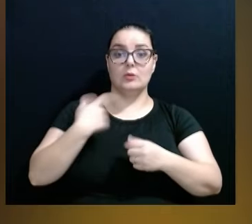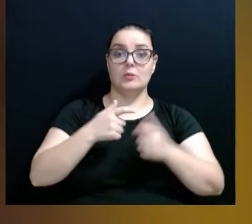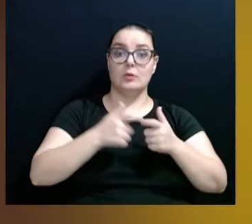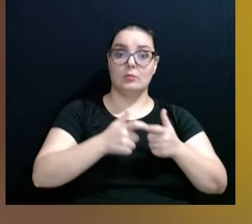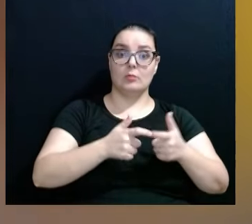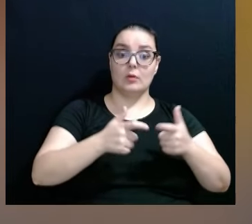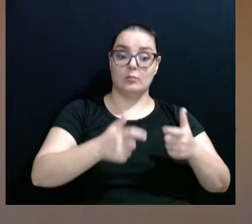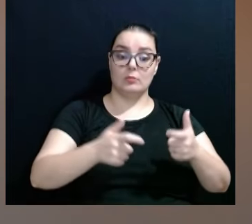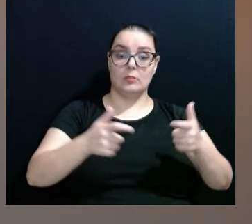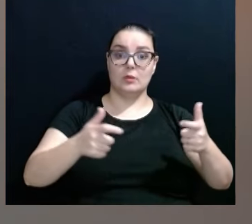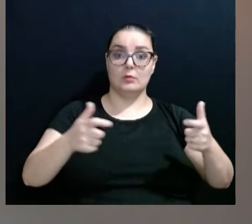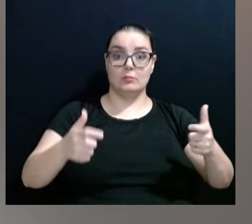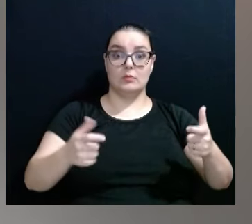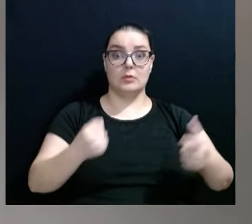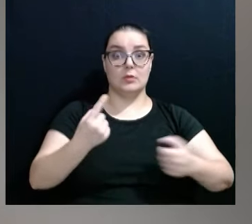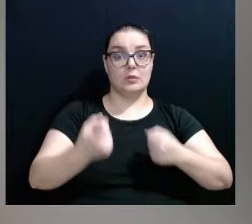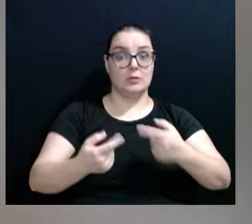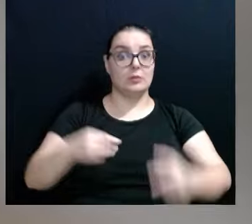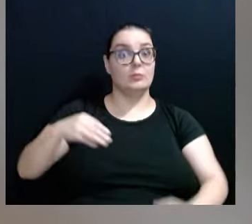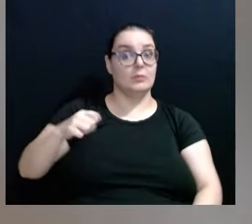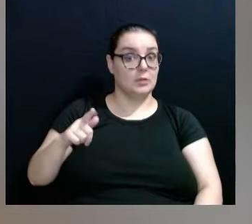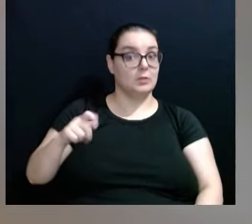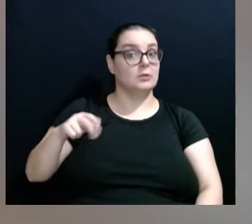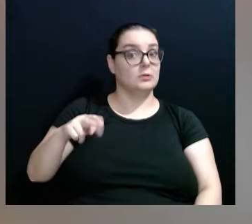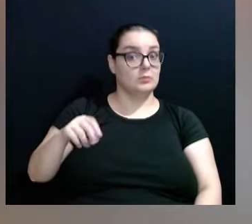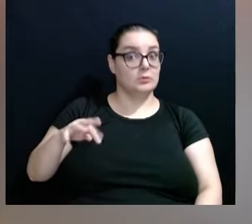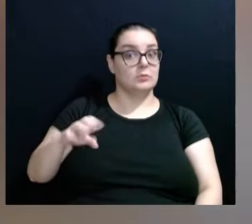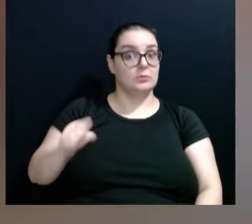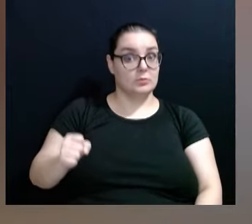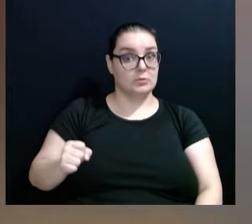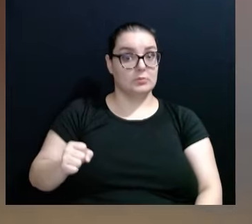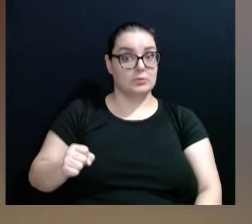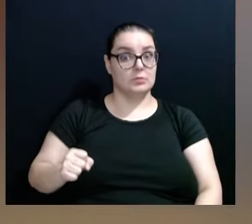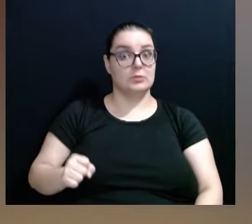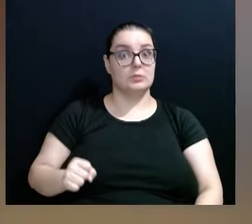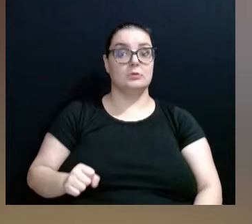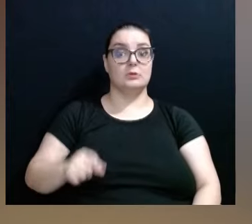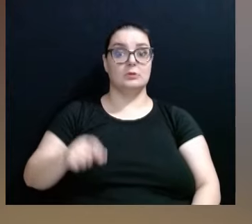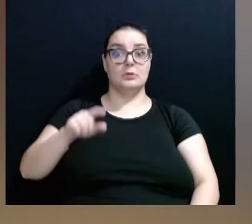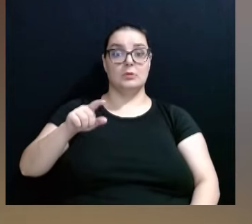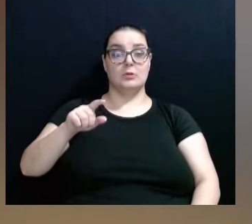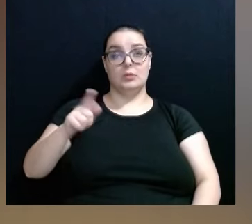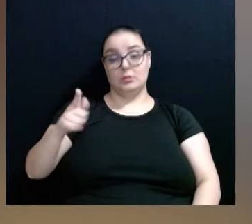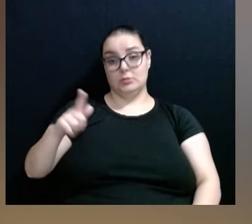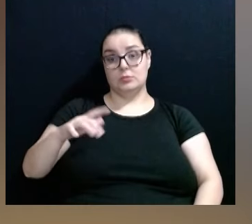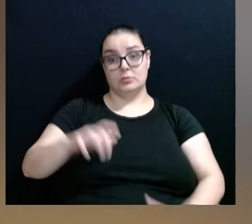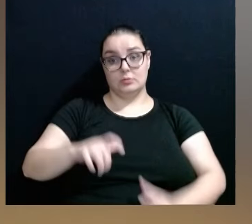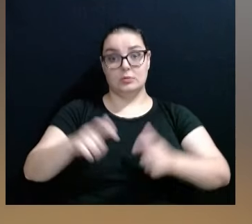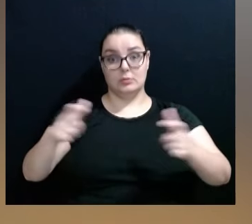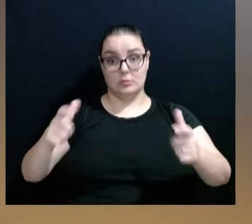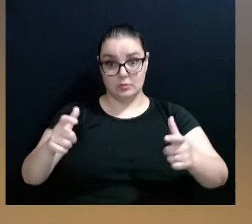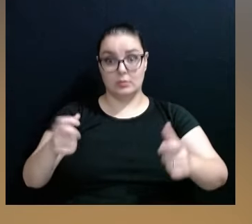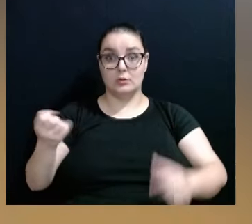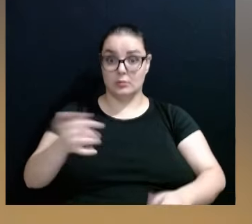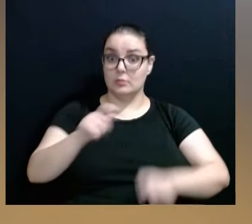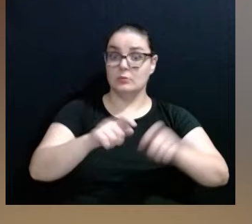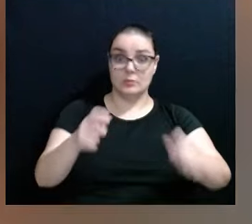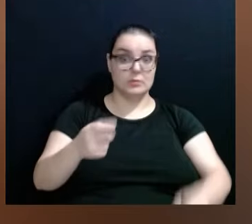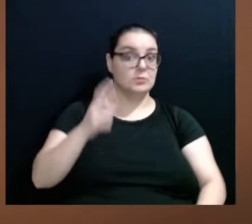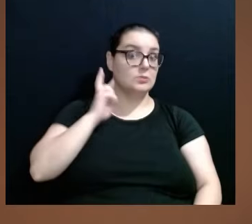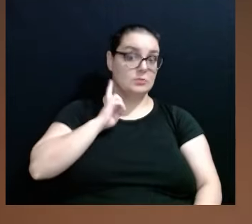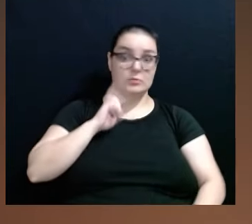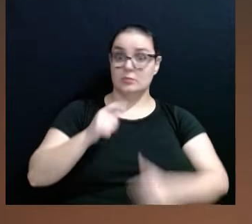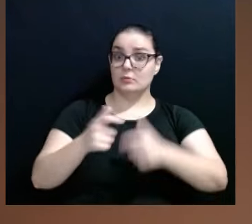vamos estar escalonando em algumas ordens de magnitude, tanto a escala geográfica que esse evento vai atingir,